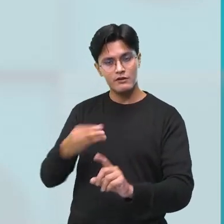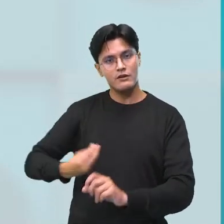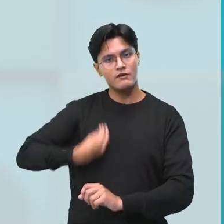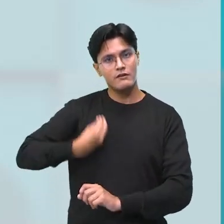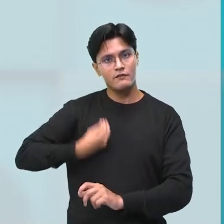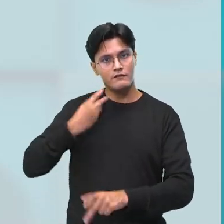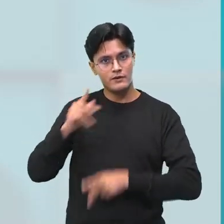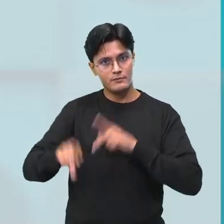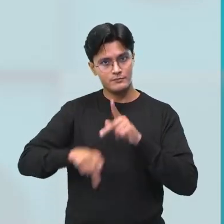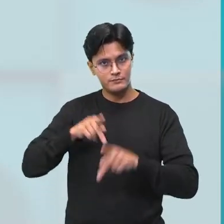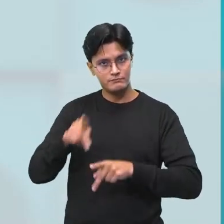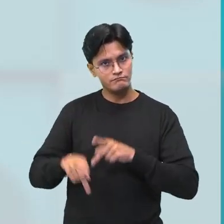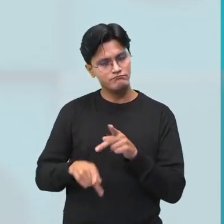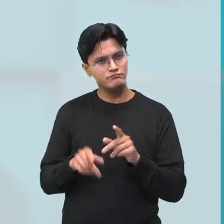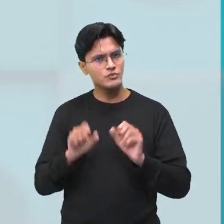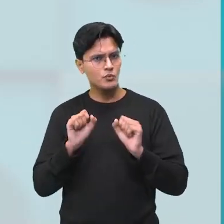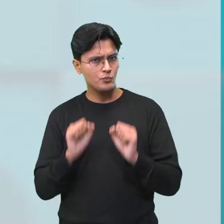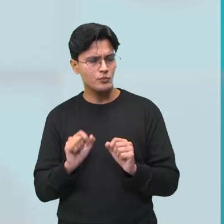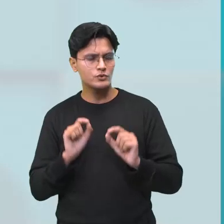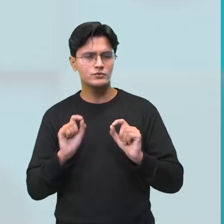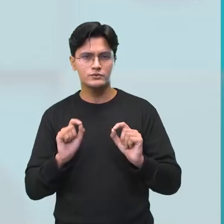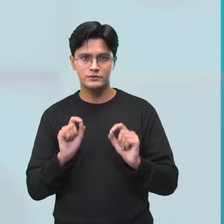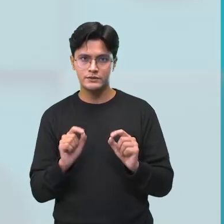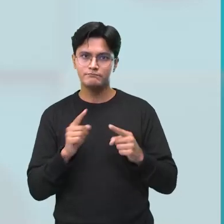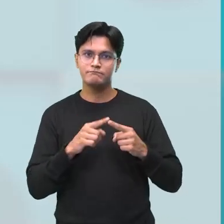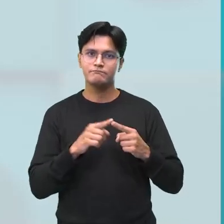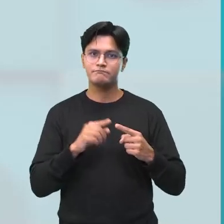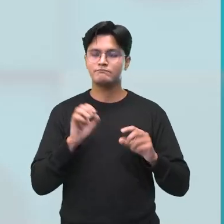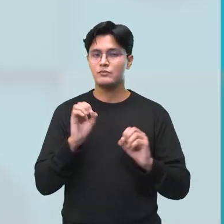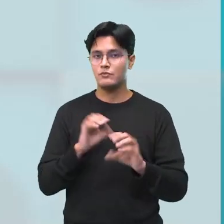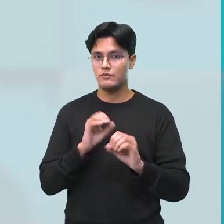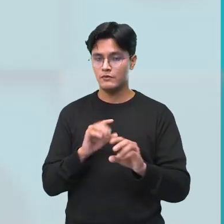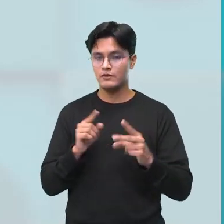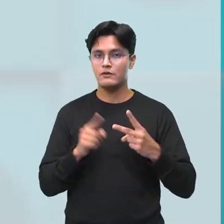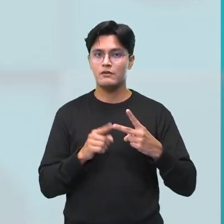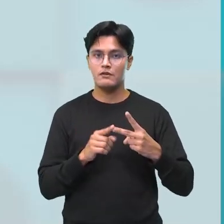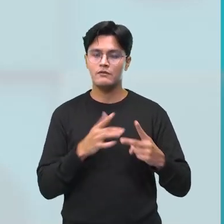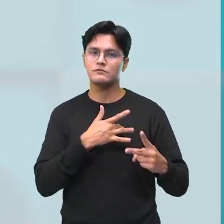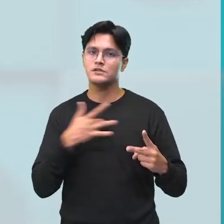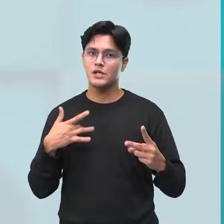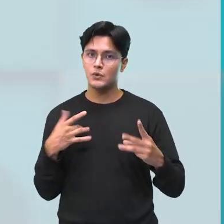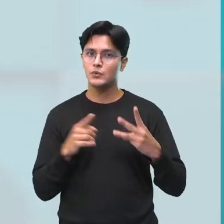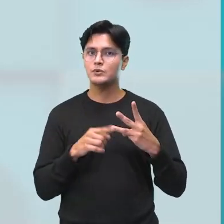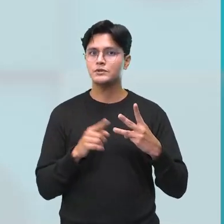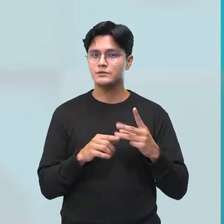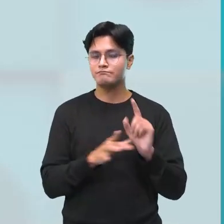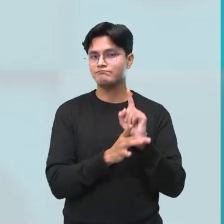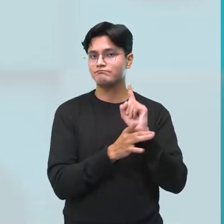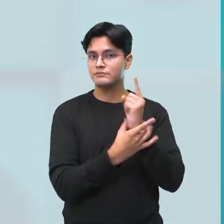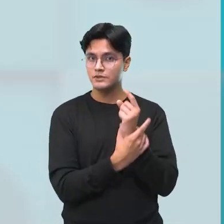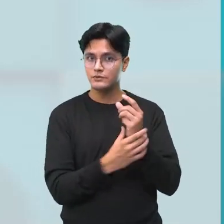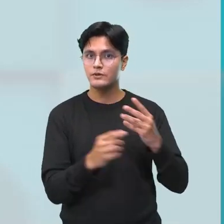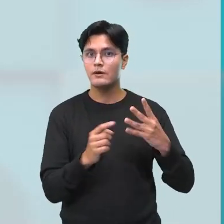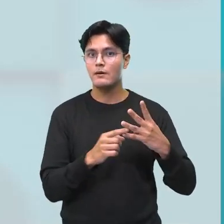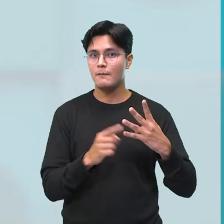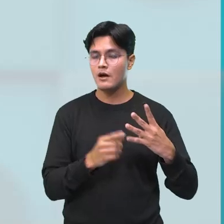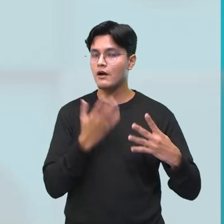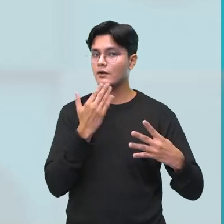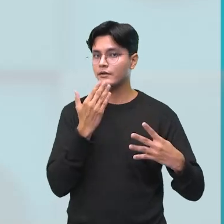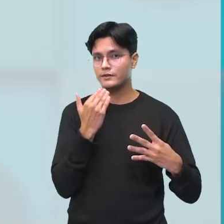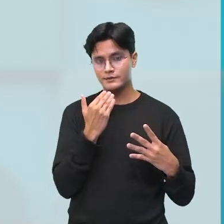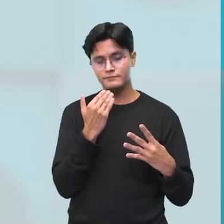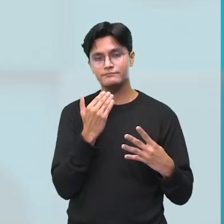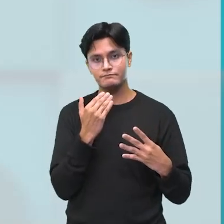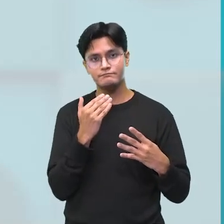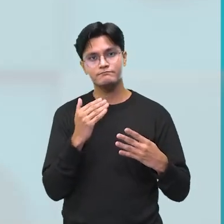da população, que pode ser educação, saúde, né, segurança, alimentação,